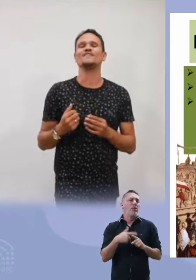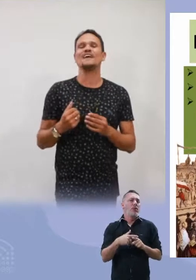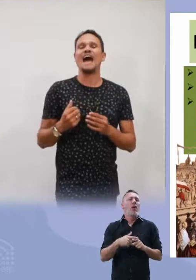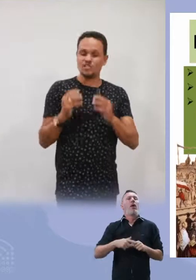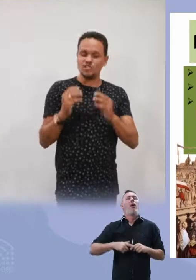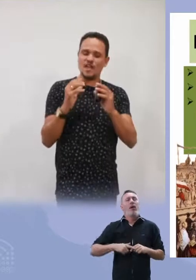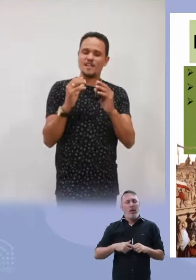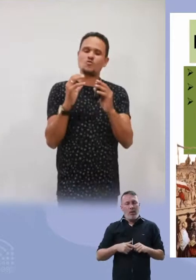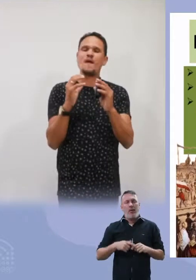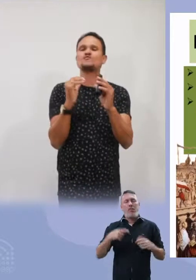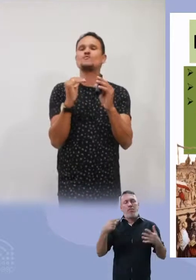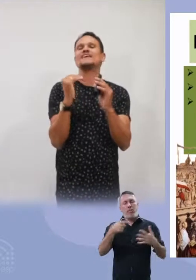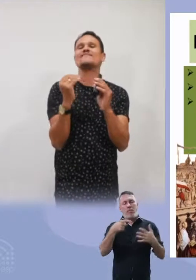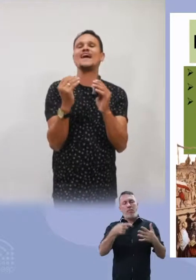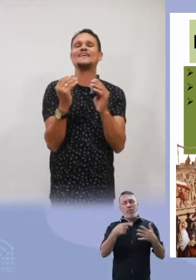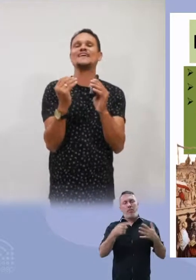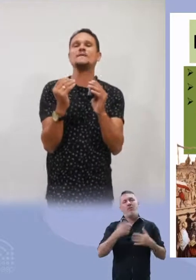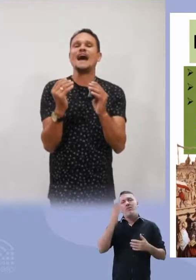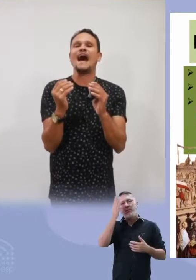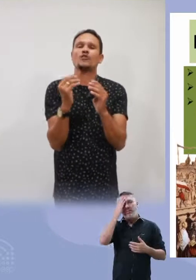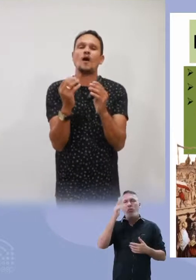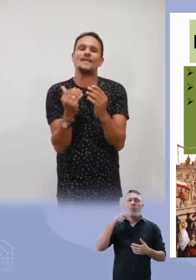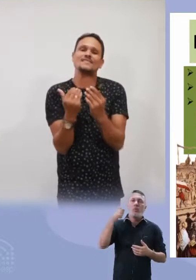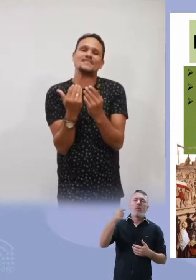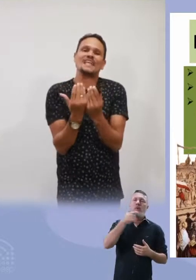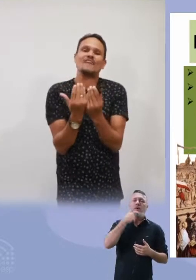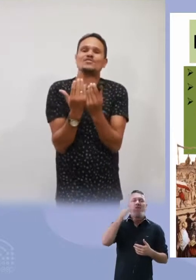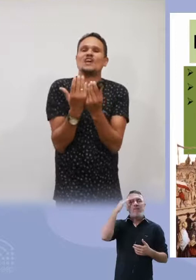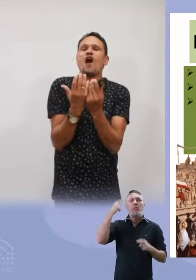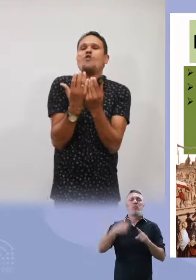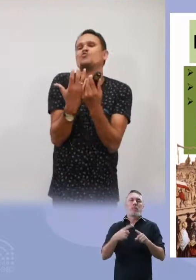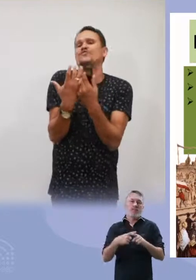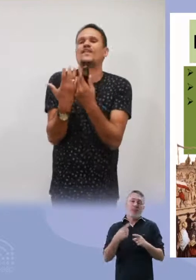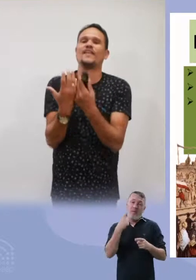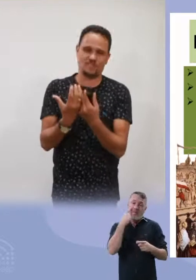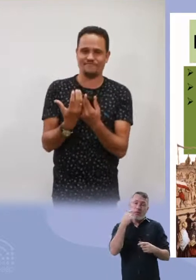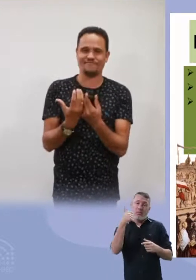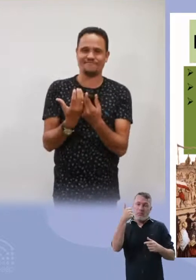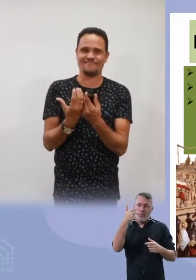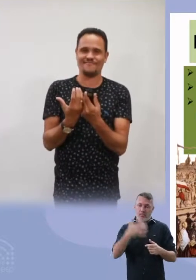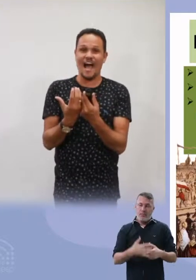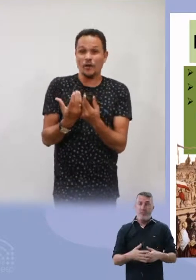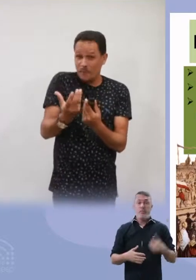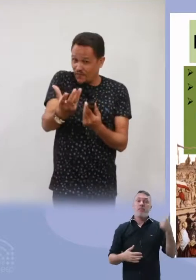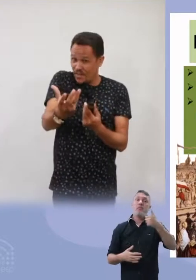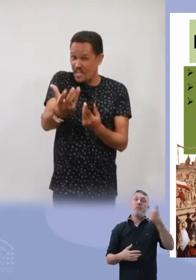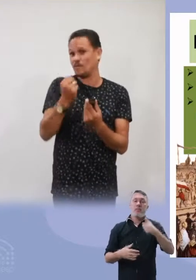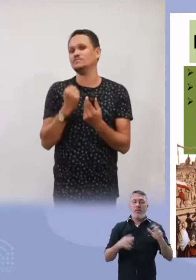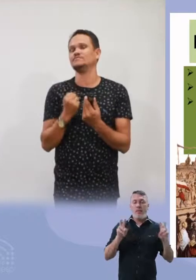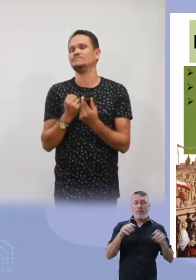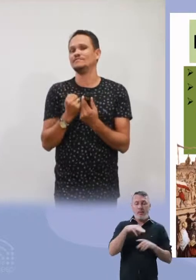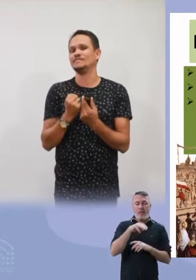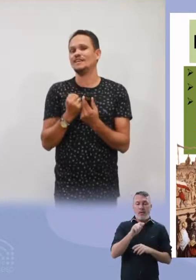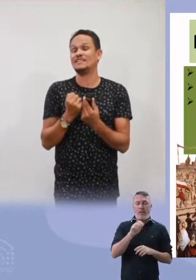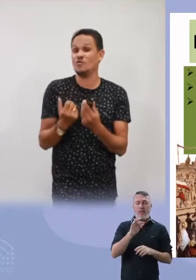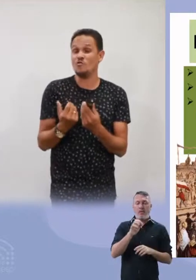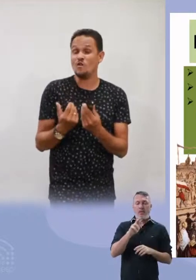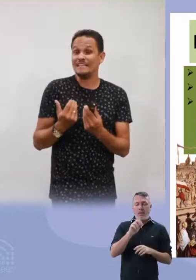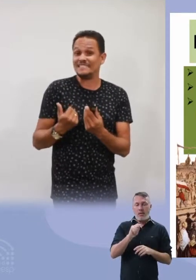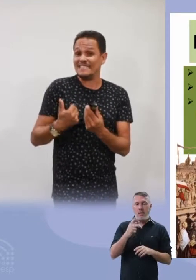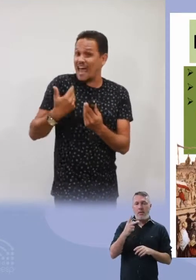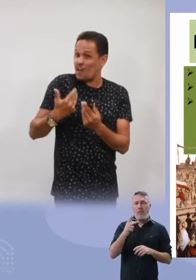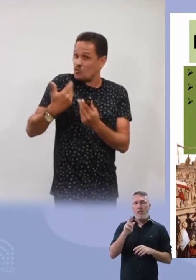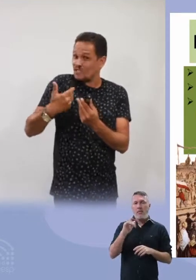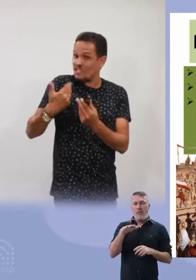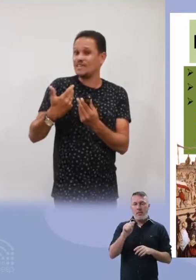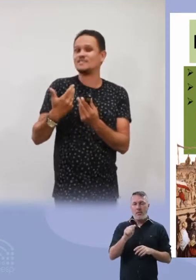modernidade, eles começam a observar que a Europa necessitava de algo diferente. A Europa é fria, meu amigo. Então,